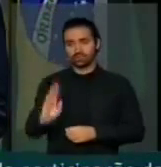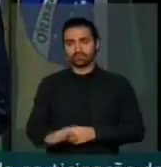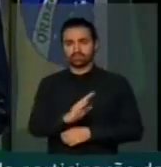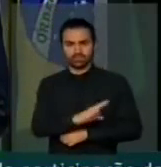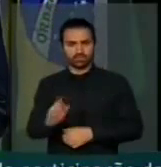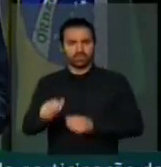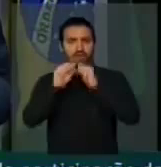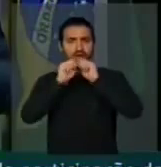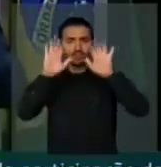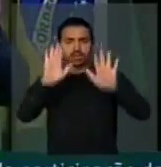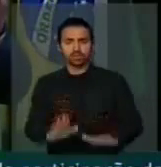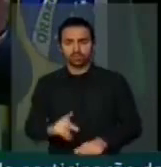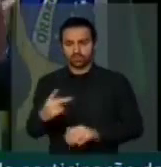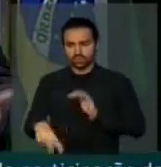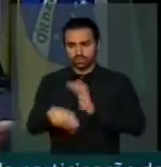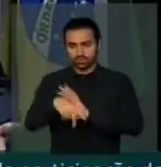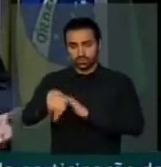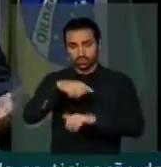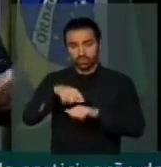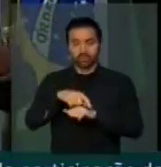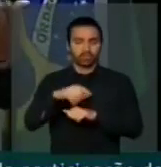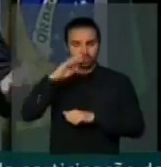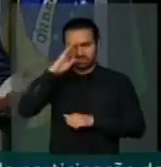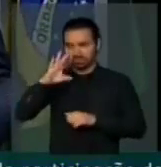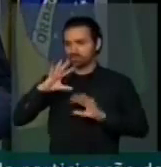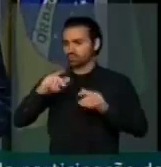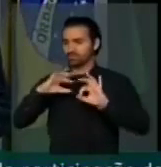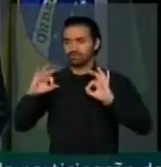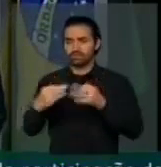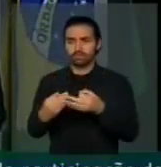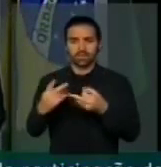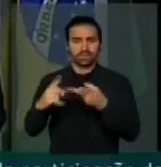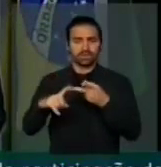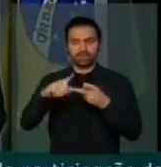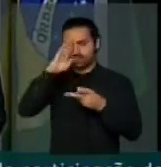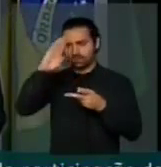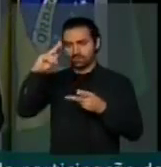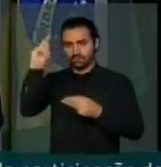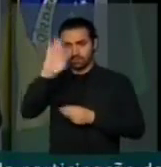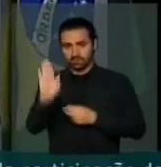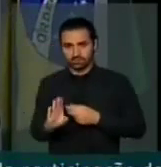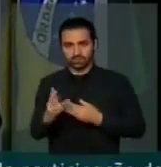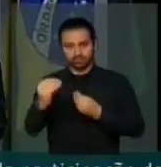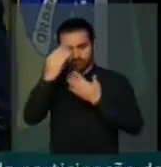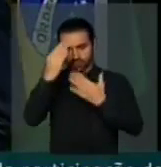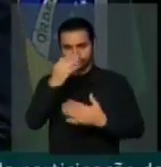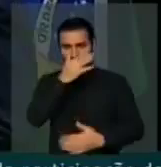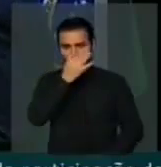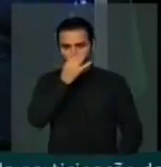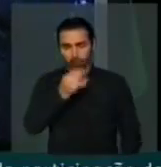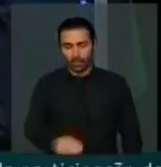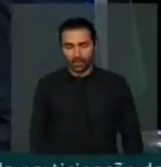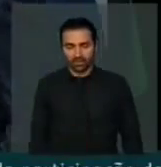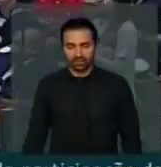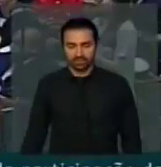brasileira, os pracinhas, os seus familiares, a todas as Forças Armadas do Brasil. Muito obrigado.